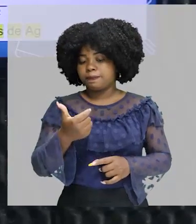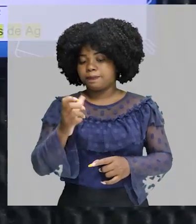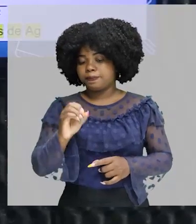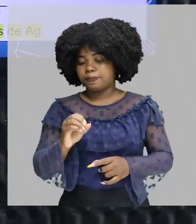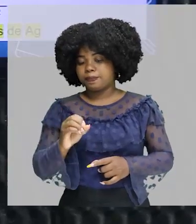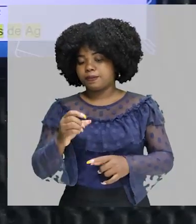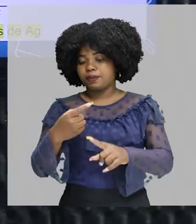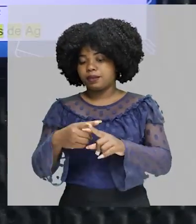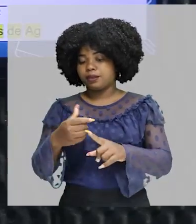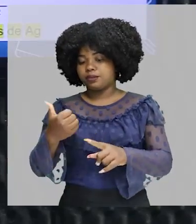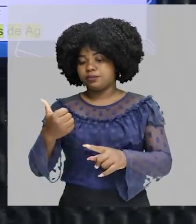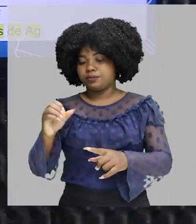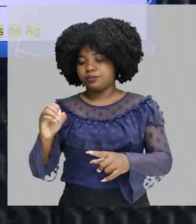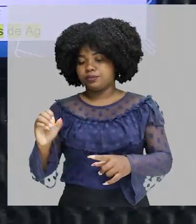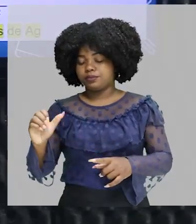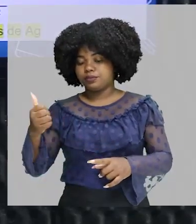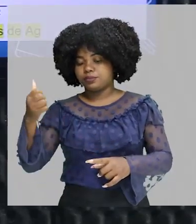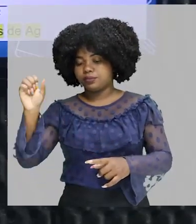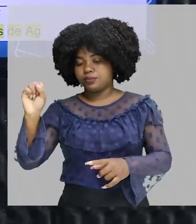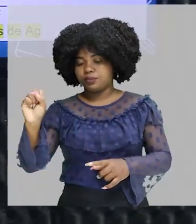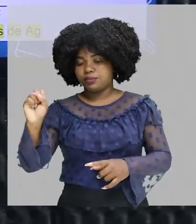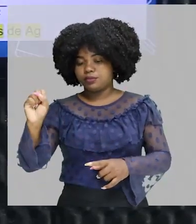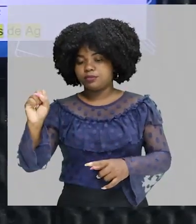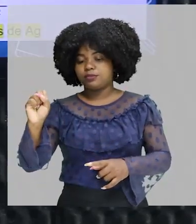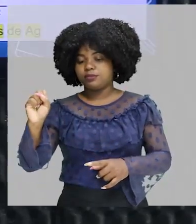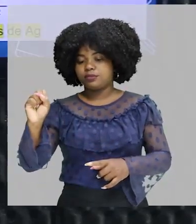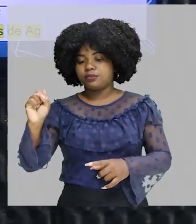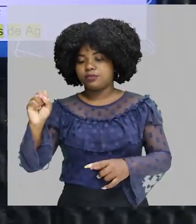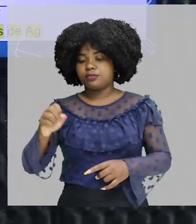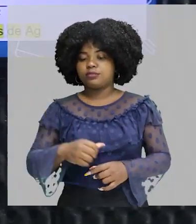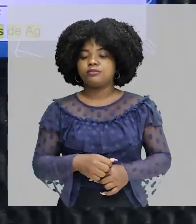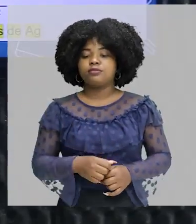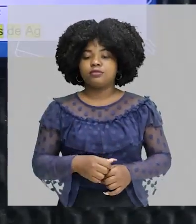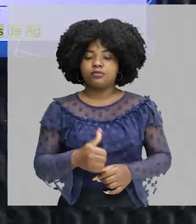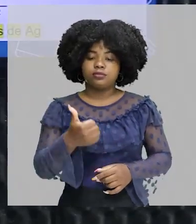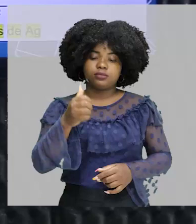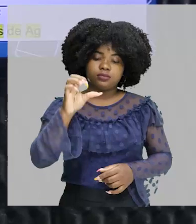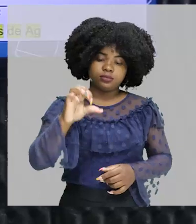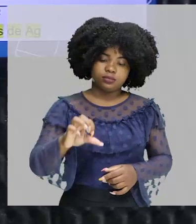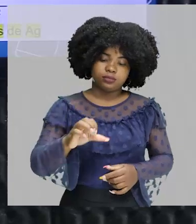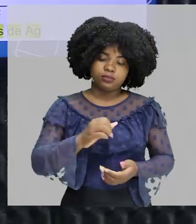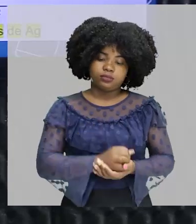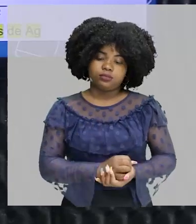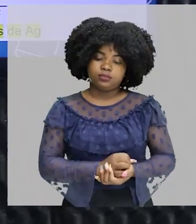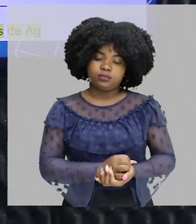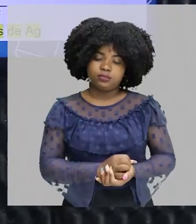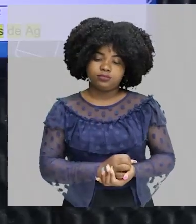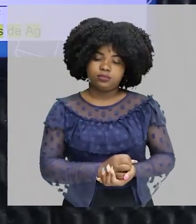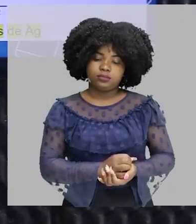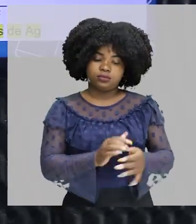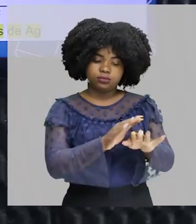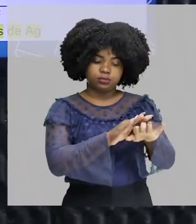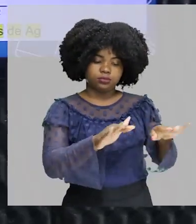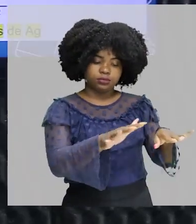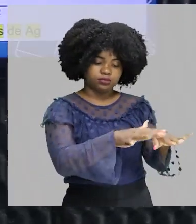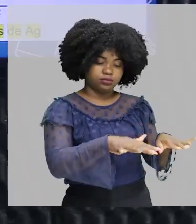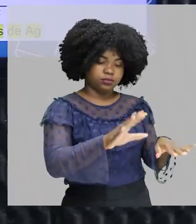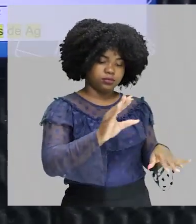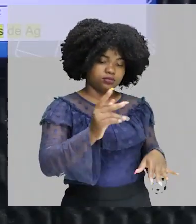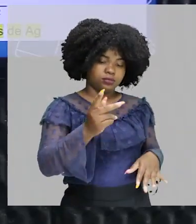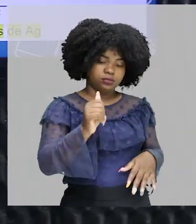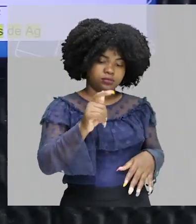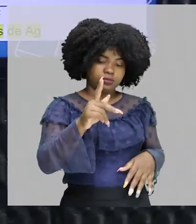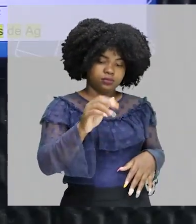elevado a 18. Olha só, bingo. 10 elevado a 19. Então, naquela chapa, né, com